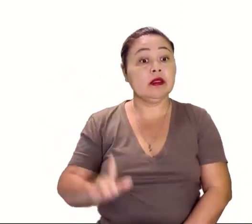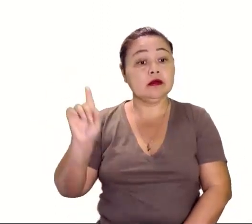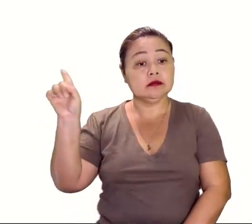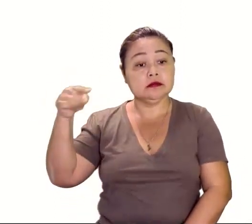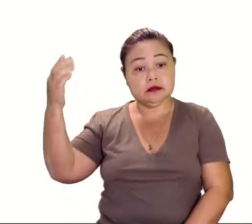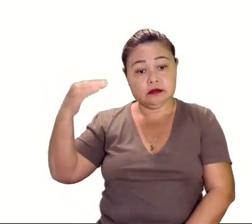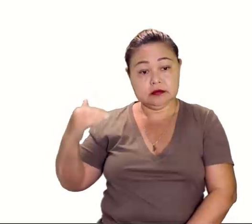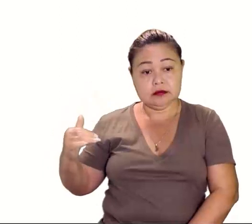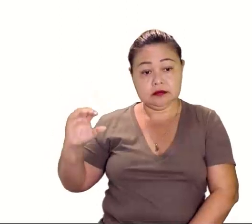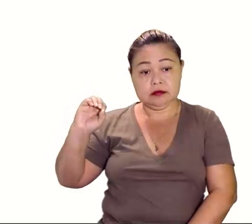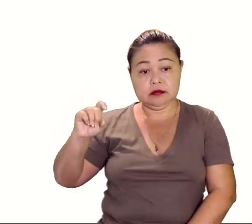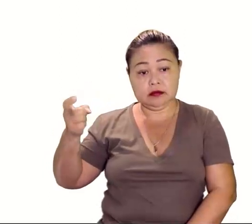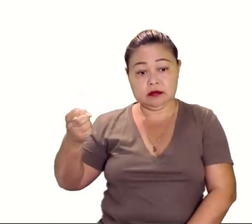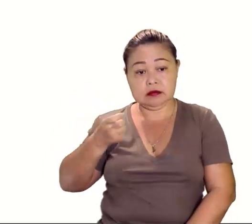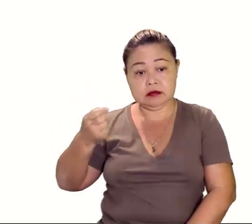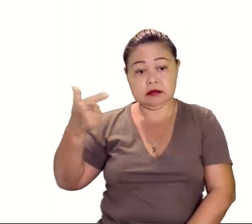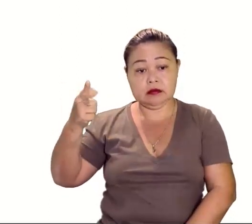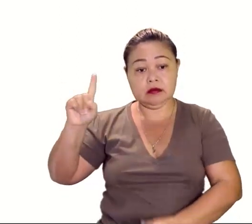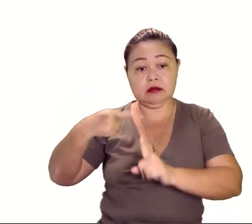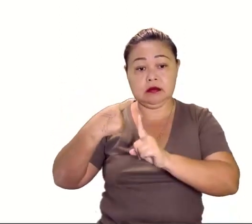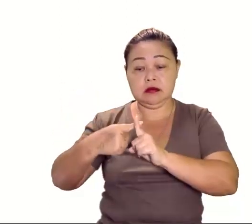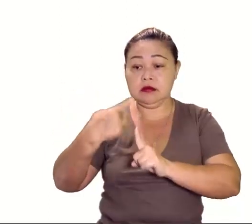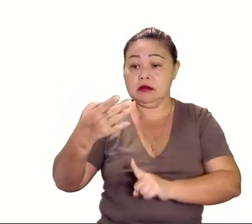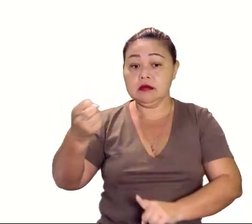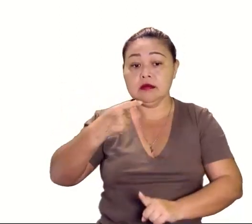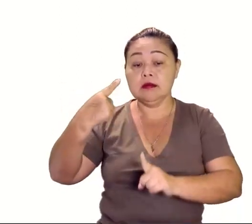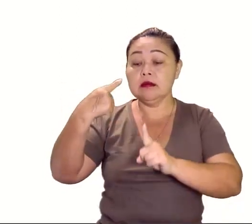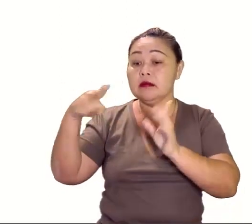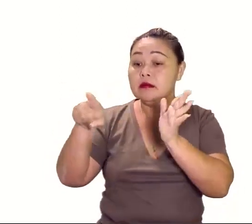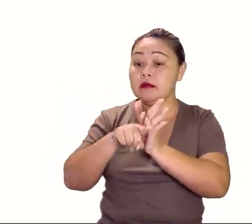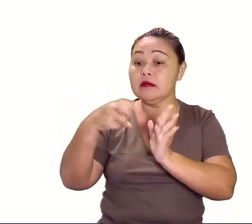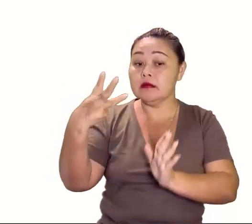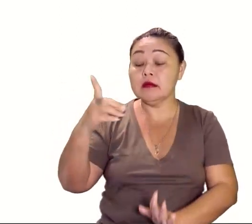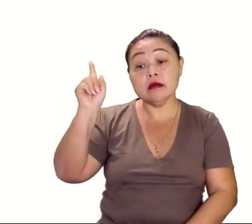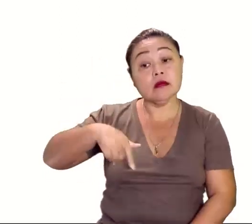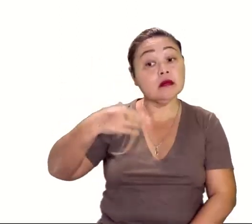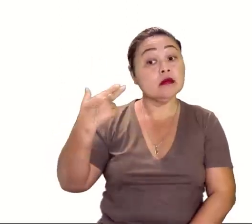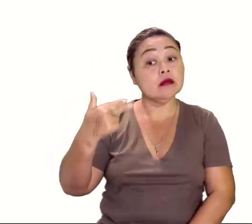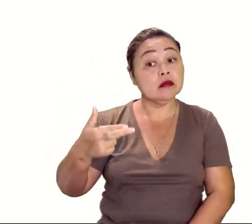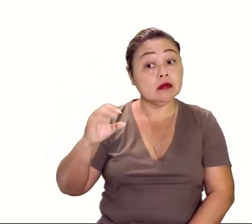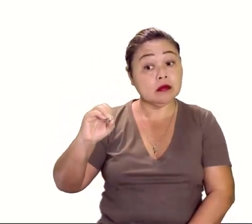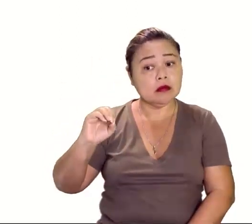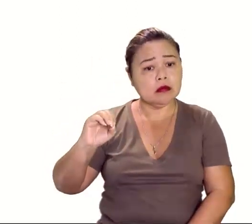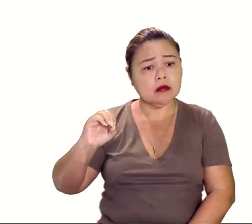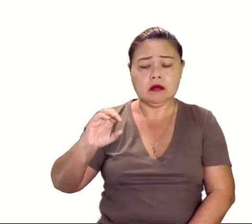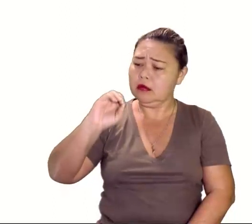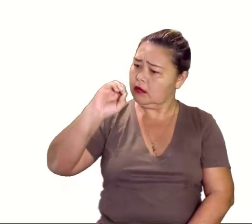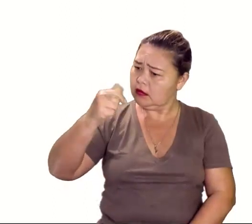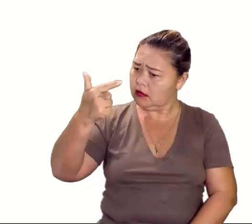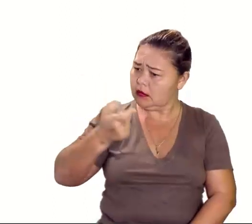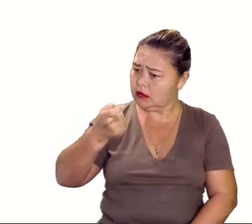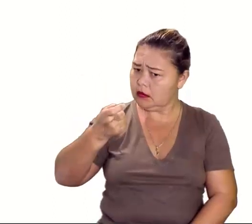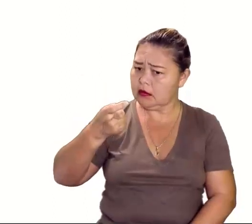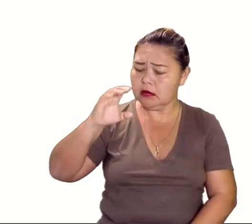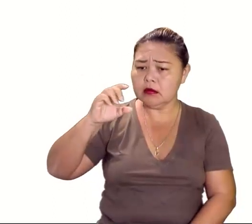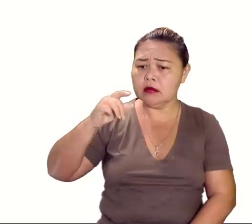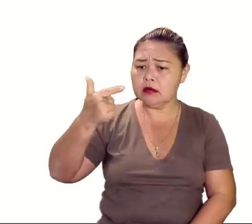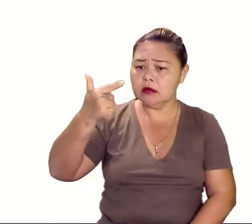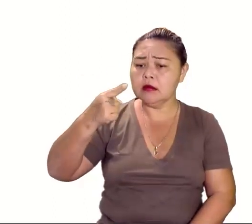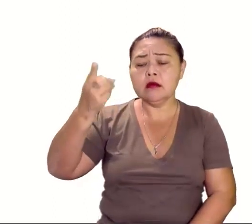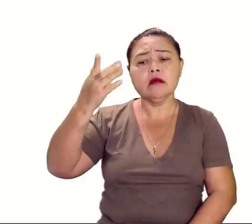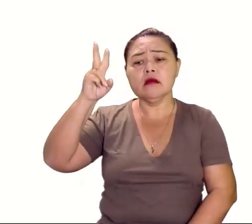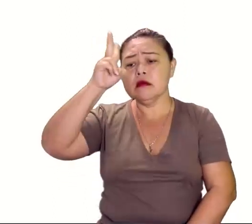quinta. 0x ao quadrado mais 4x menos 3 igual a 0. 0x ao quadrado? Uai, mas eu lembro que